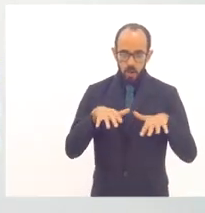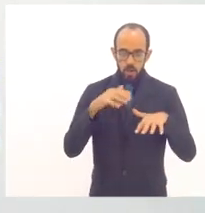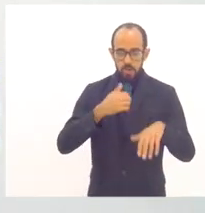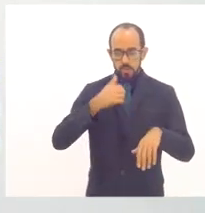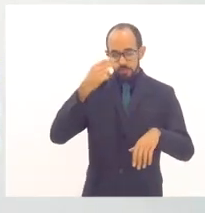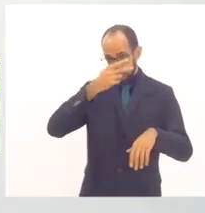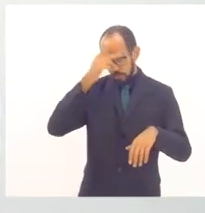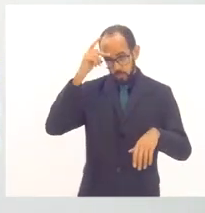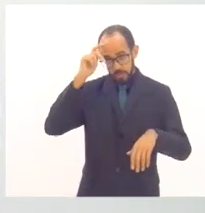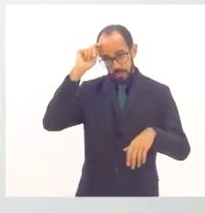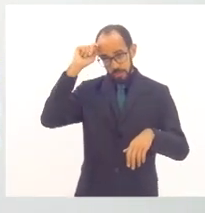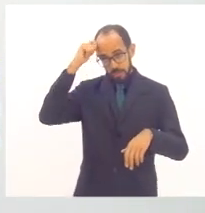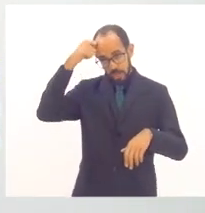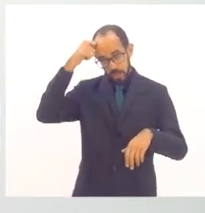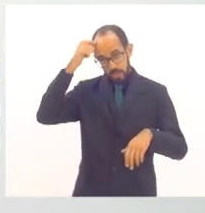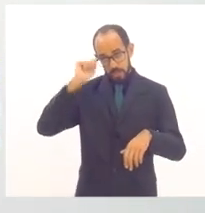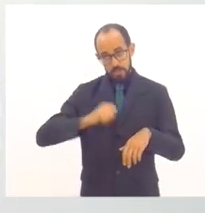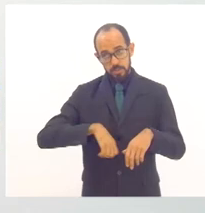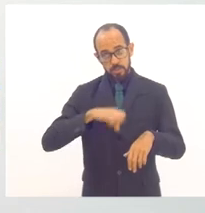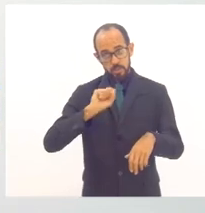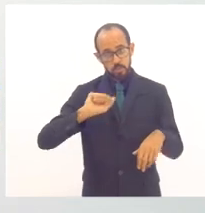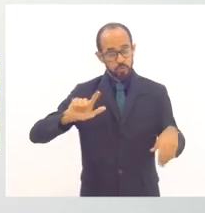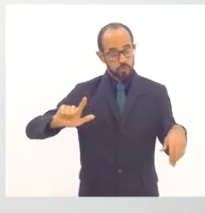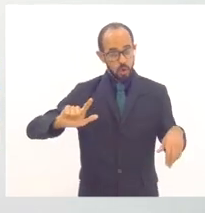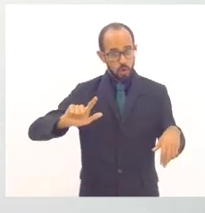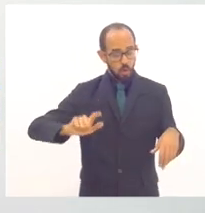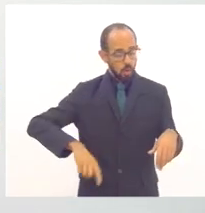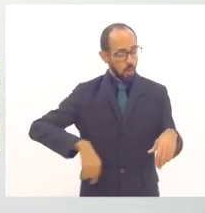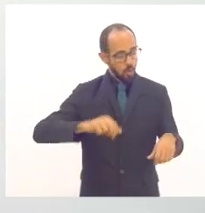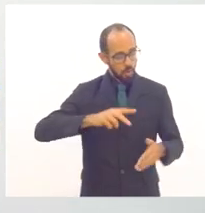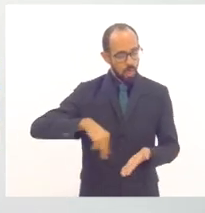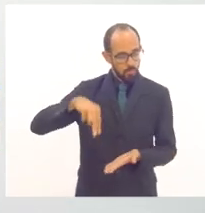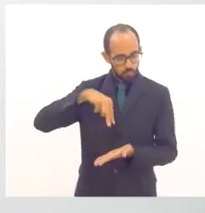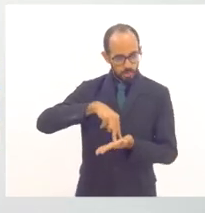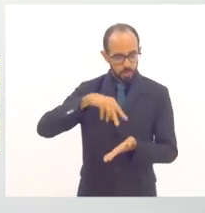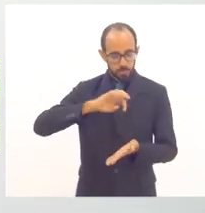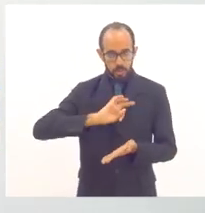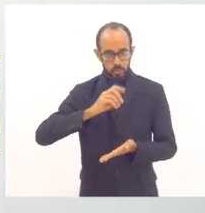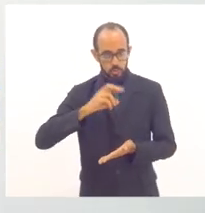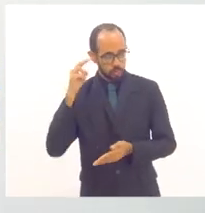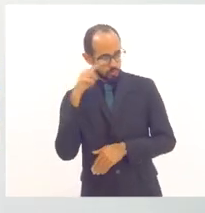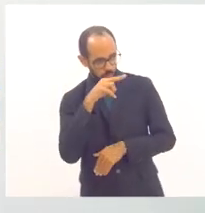Estado do Rio de Janeiro. Sol Miranda, levanta aí para todos te verem aqui.